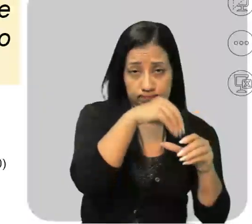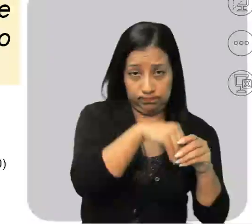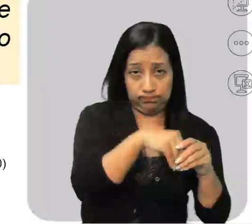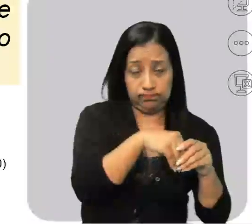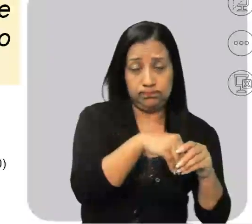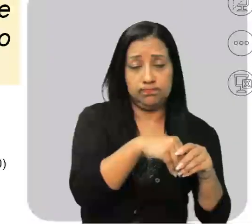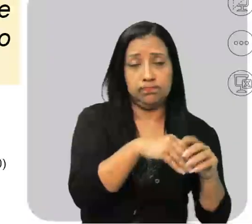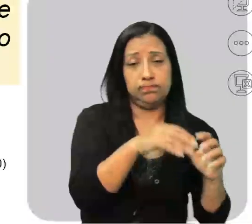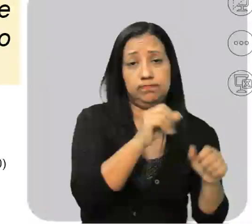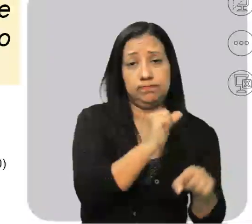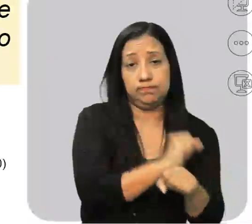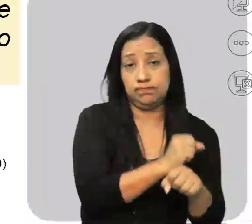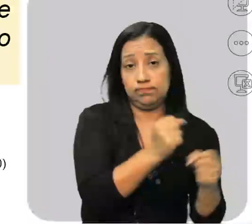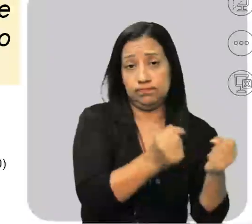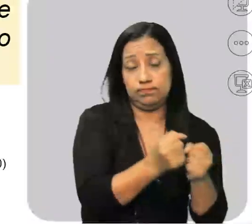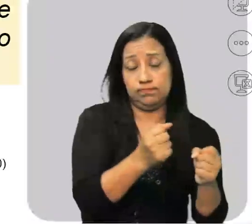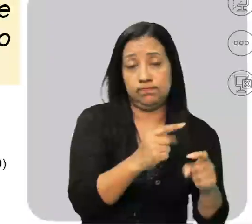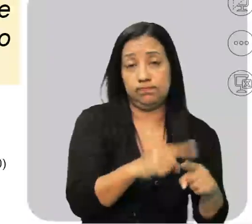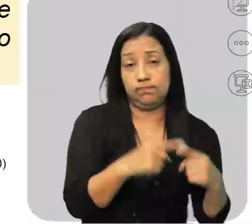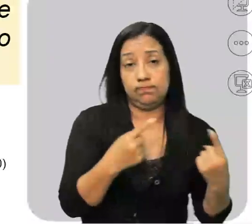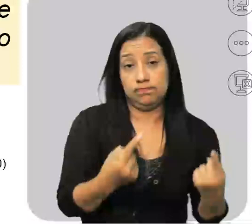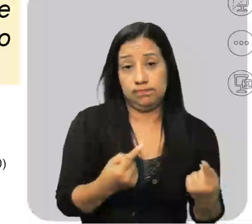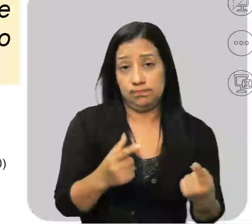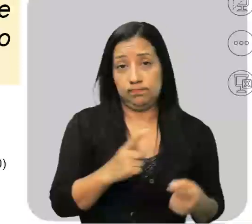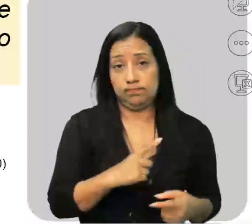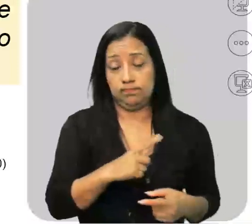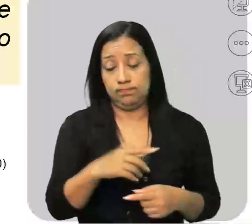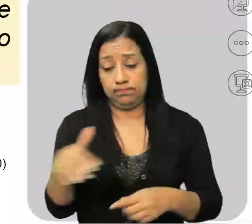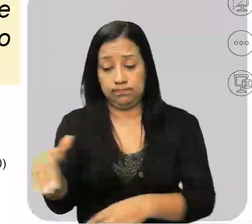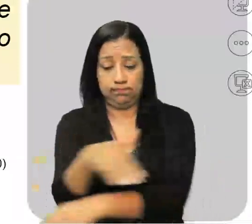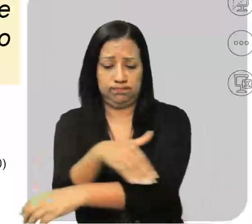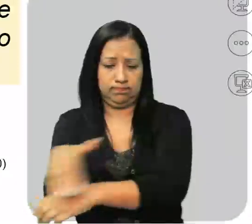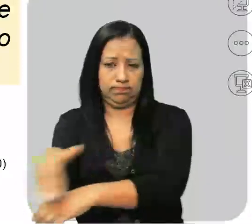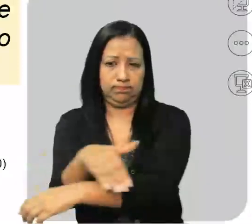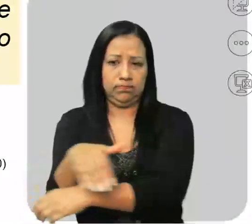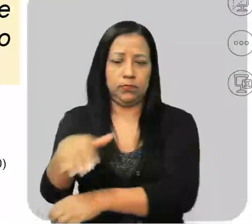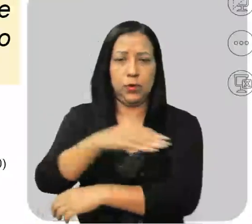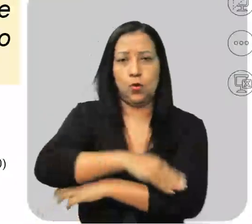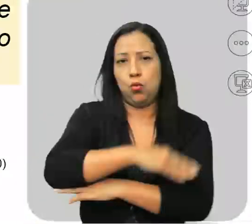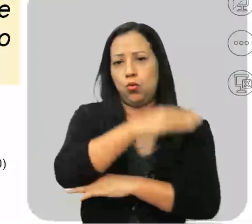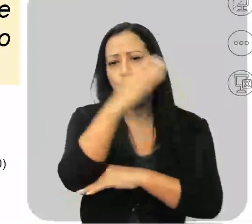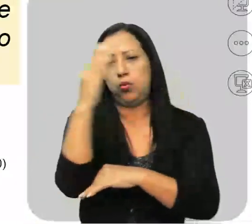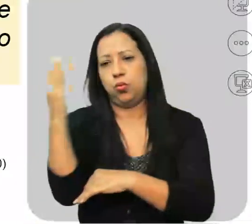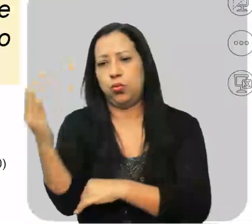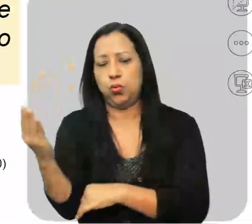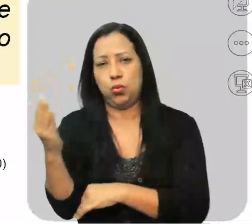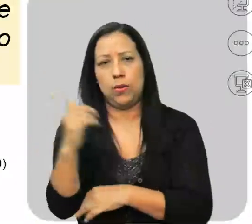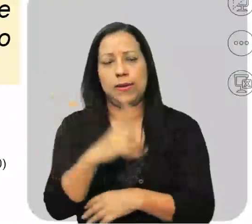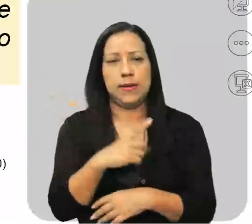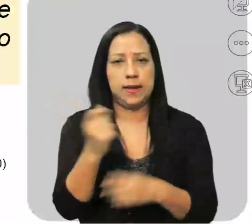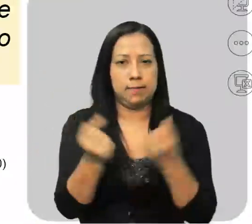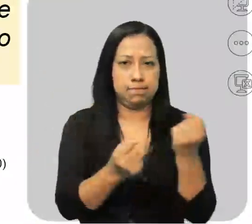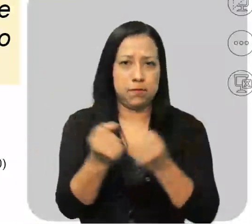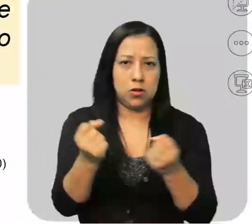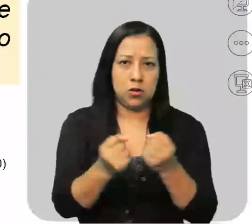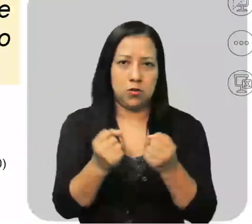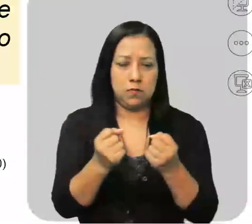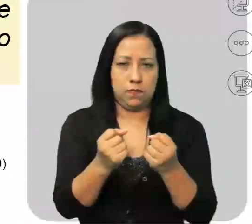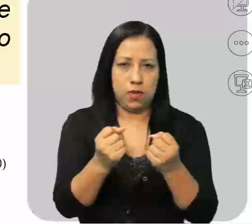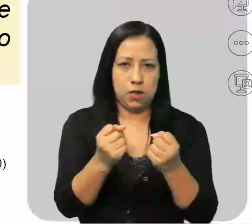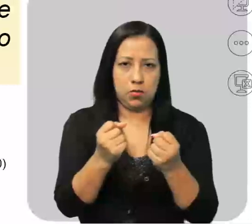mas vai ter nas ruas, 24 horas por dia, veículos